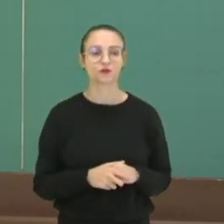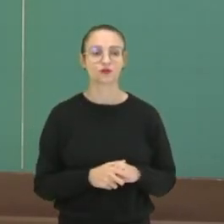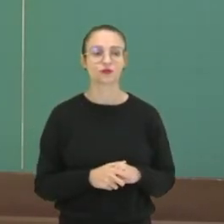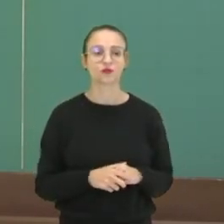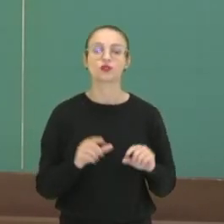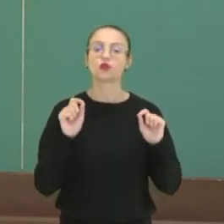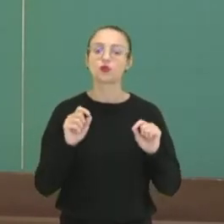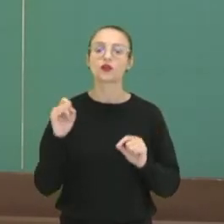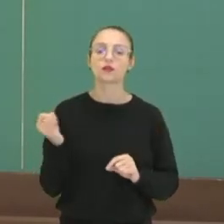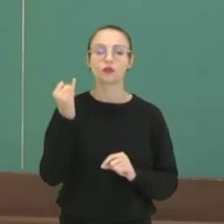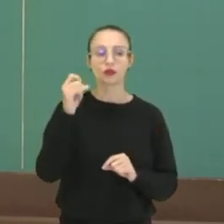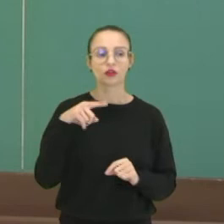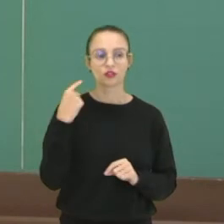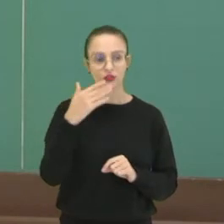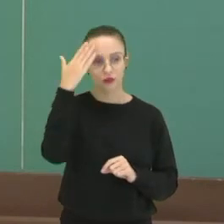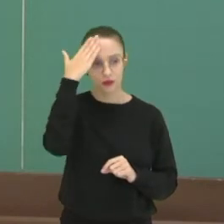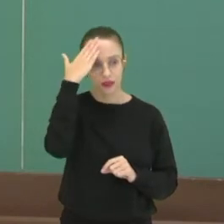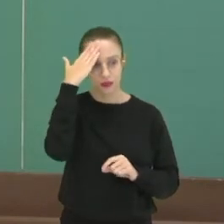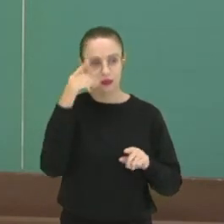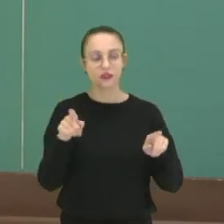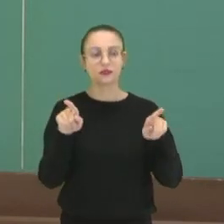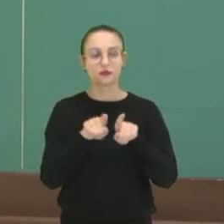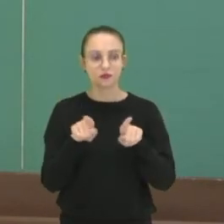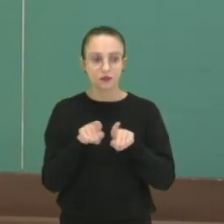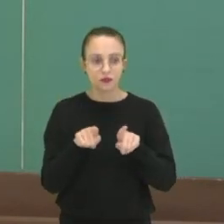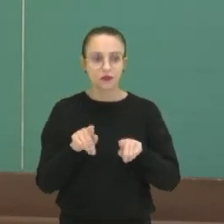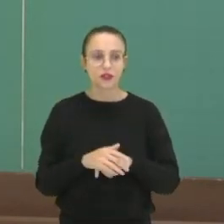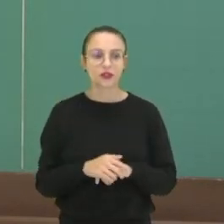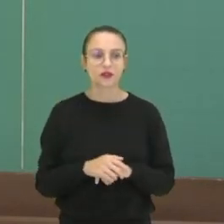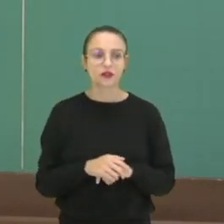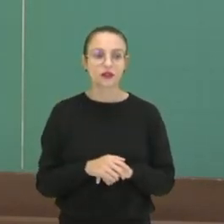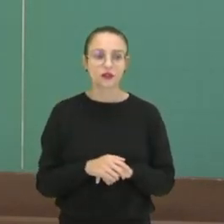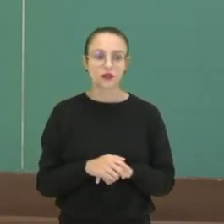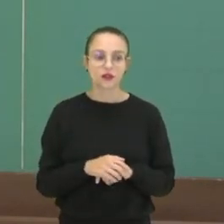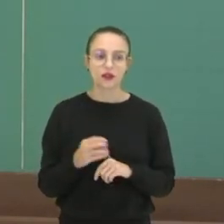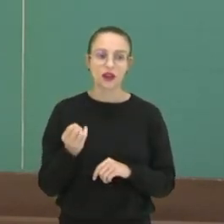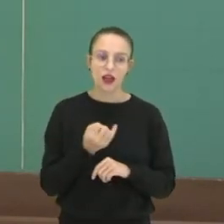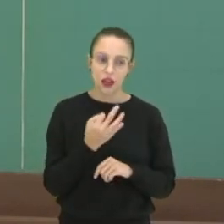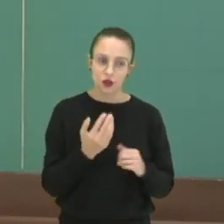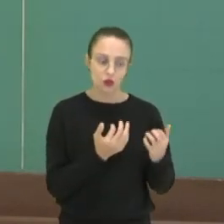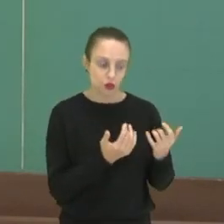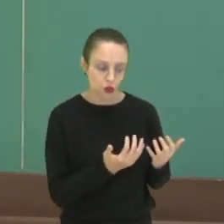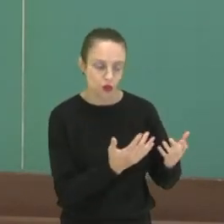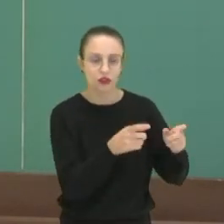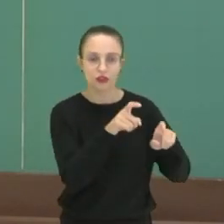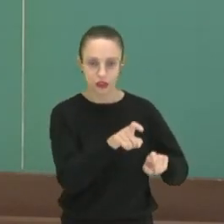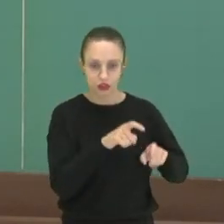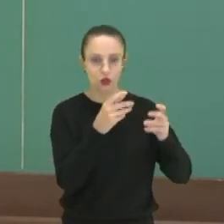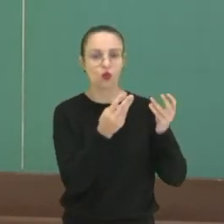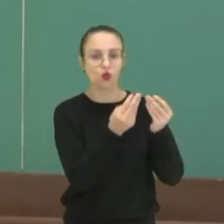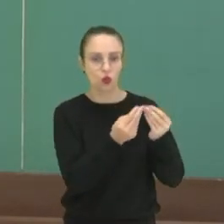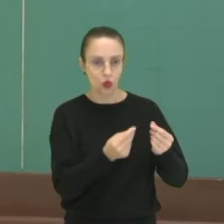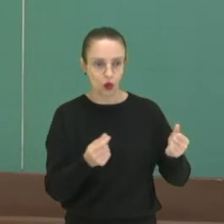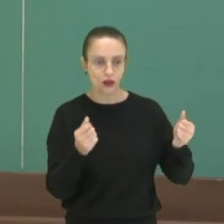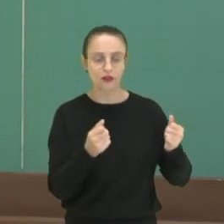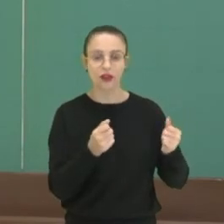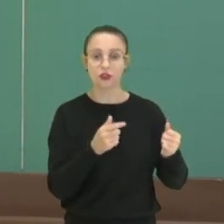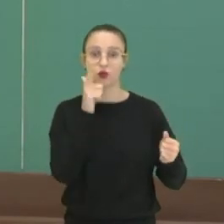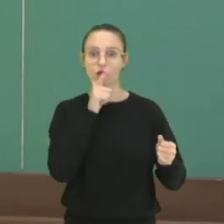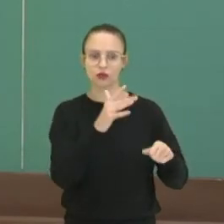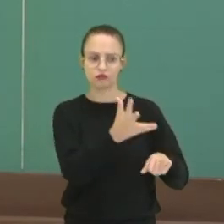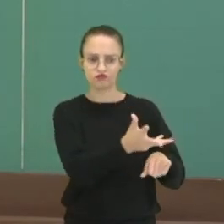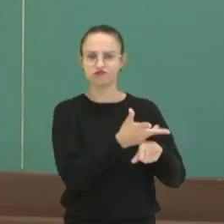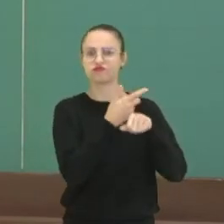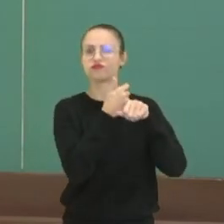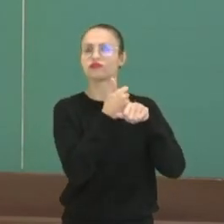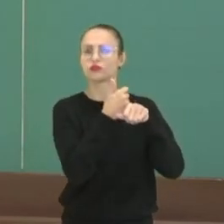que é importante a gente saber também, né? Para que alguns cultivos agrícolas tenham qualidade e sucesso na